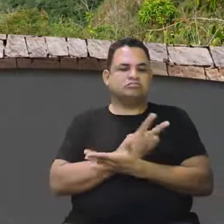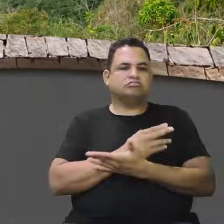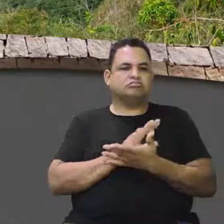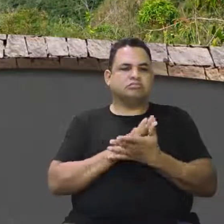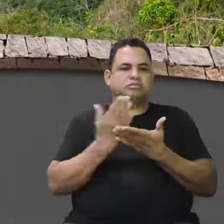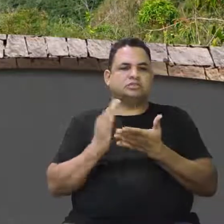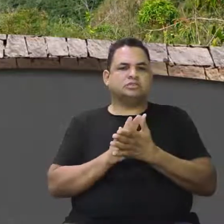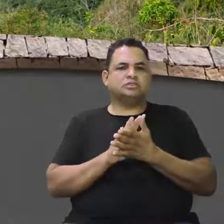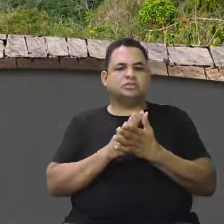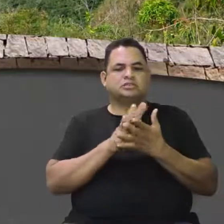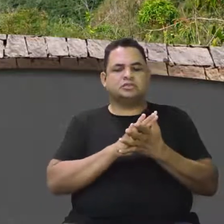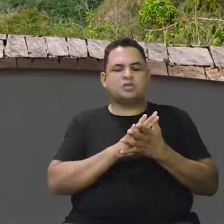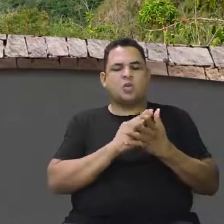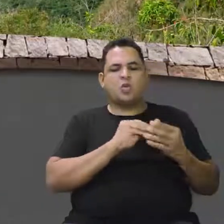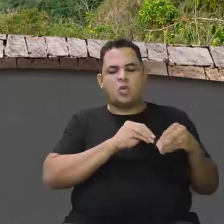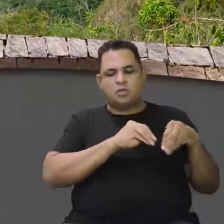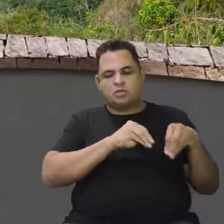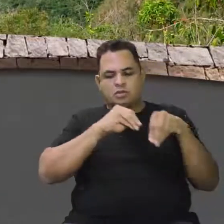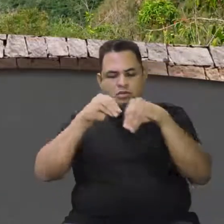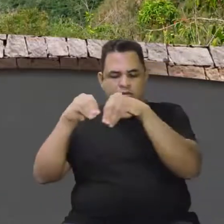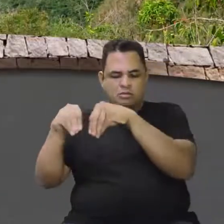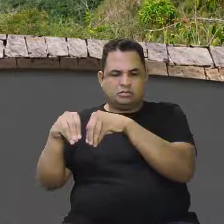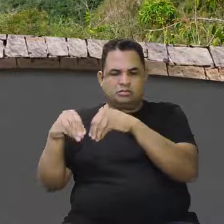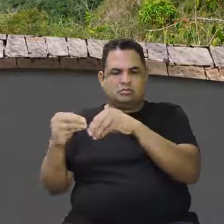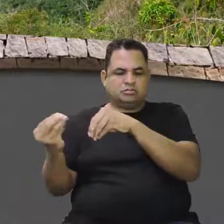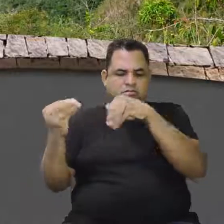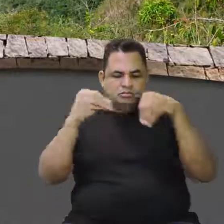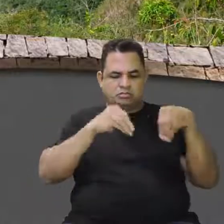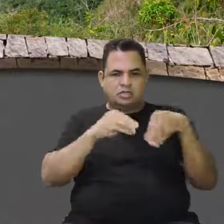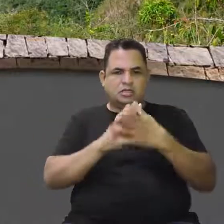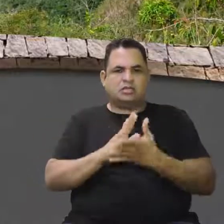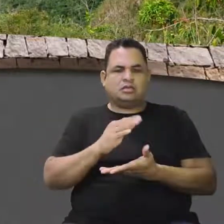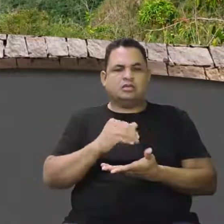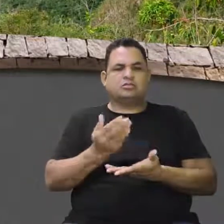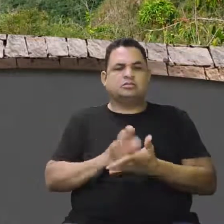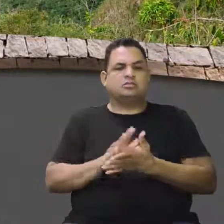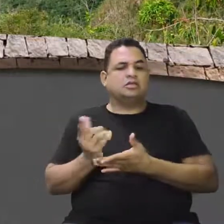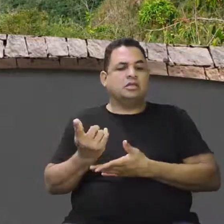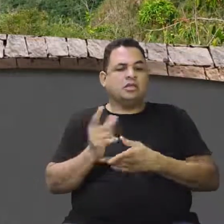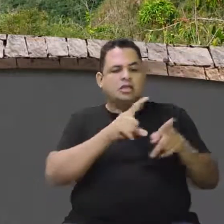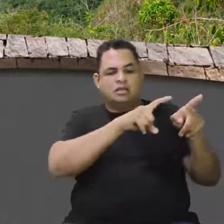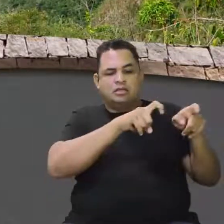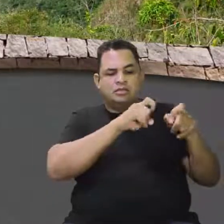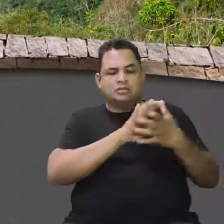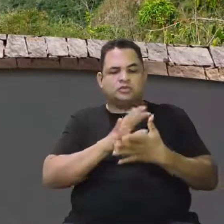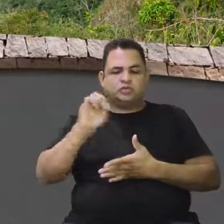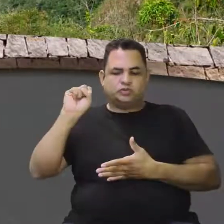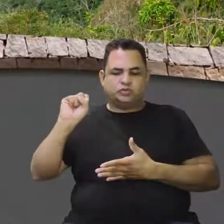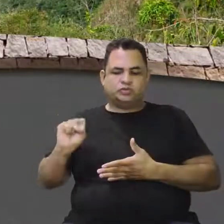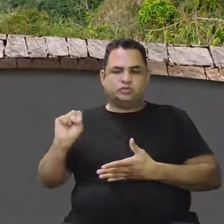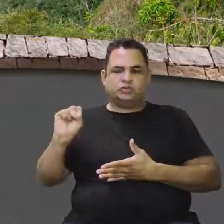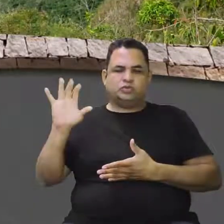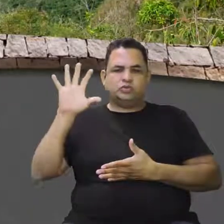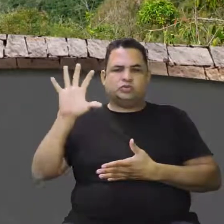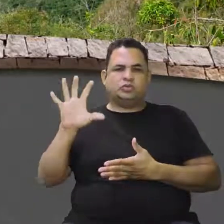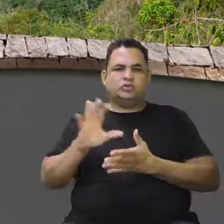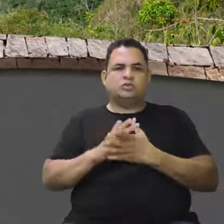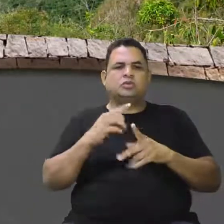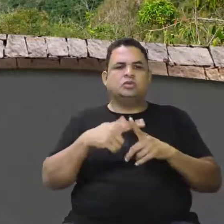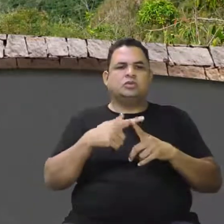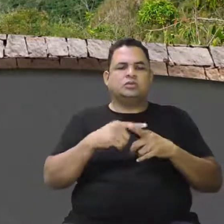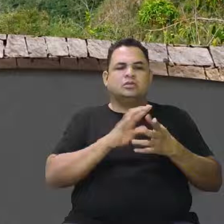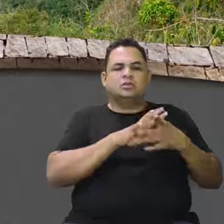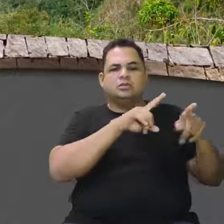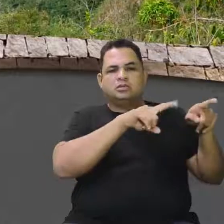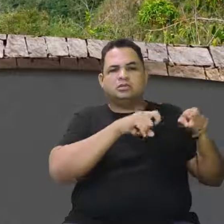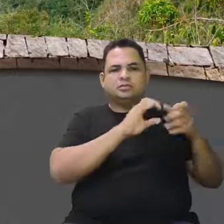migratório. De 70 para 80, essas pessoas vinham lá do campo, lá da região sul principalmente, porque o